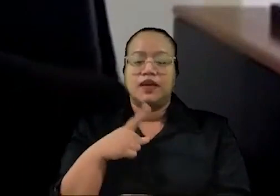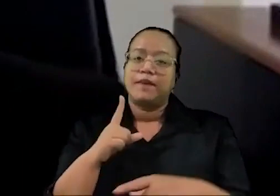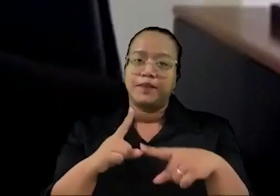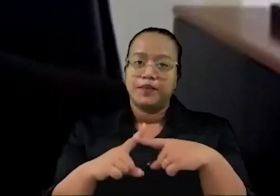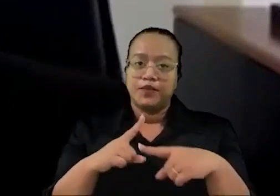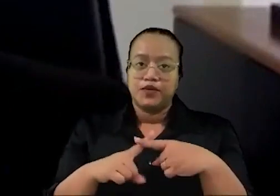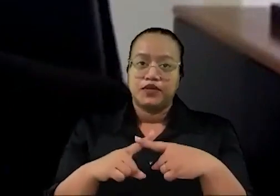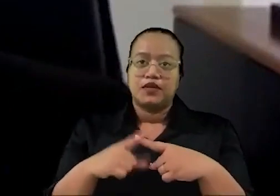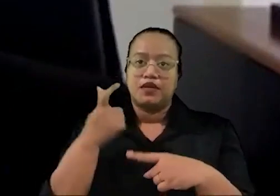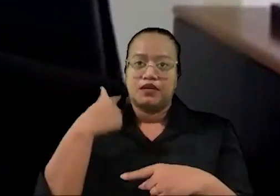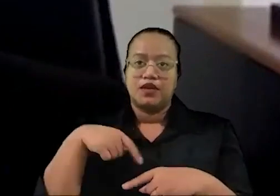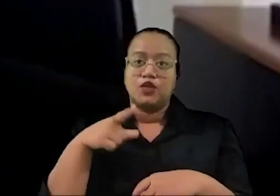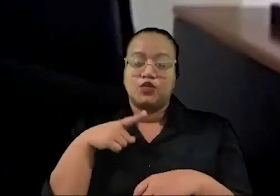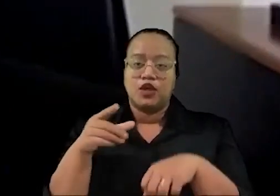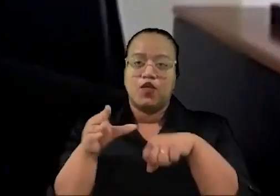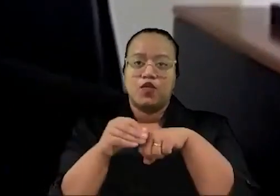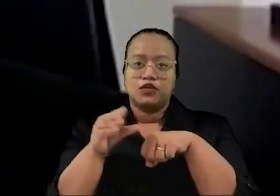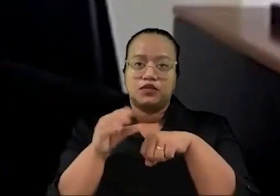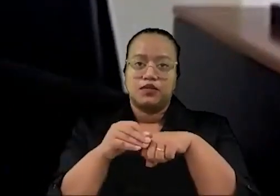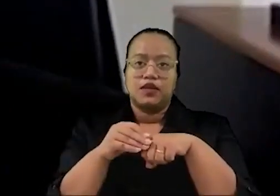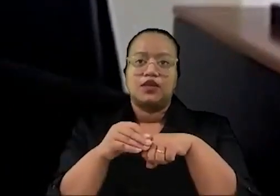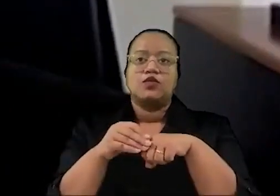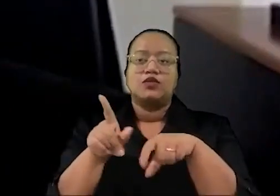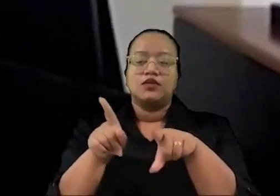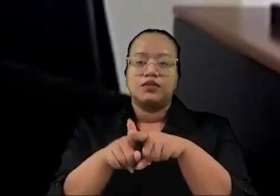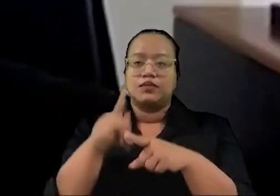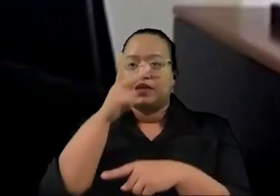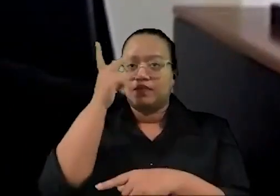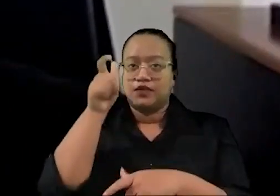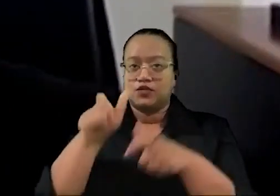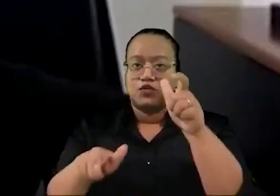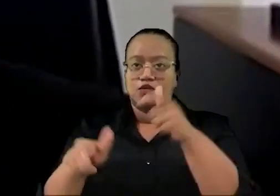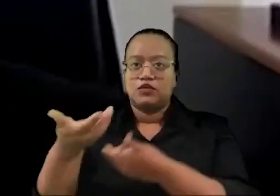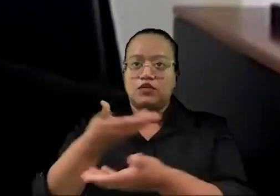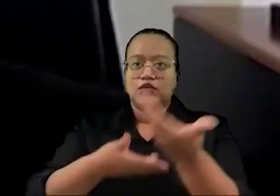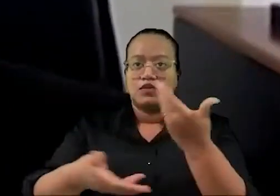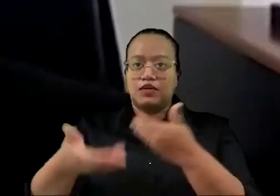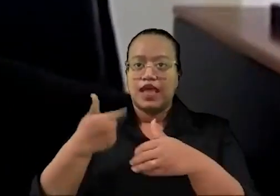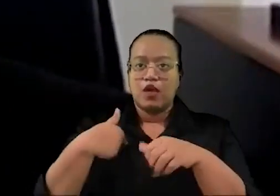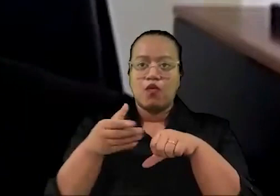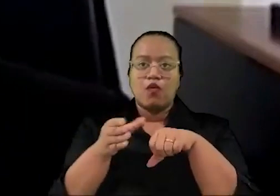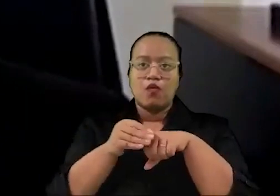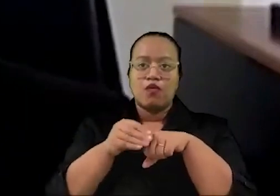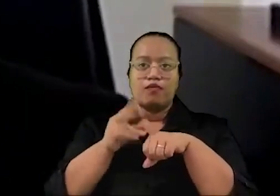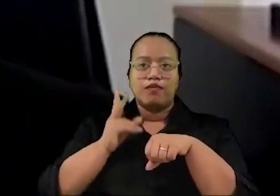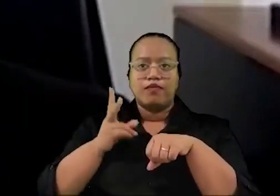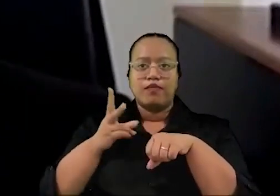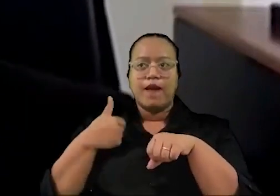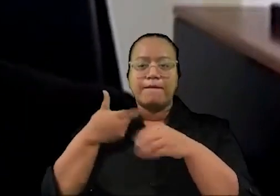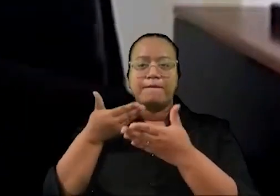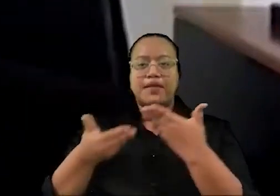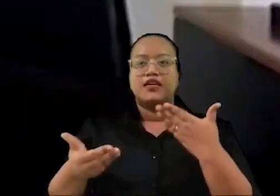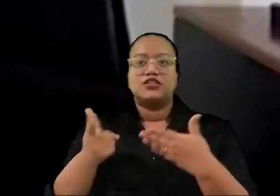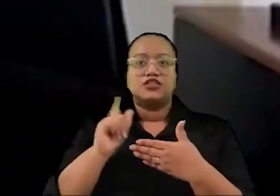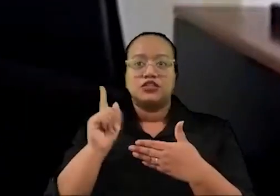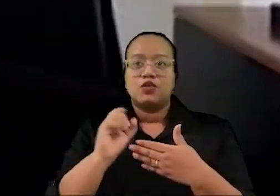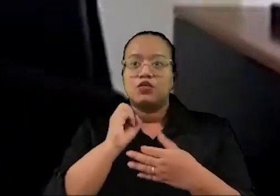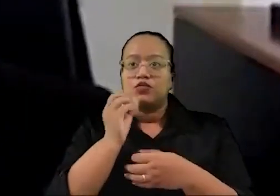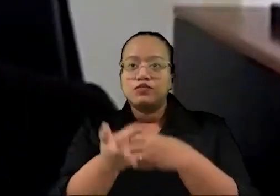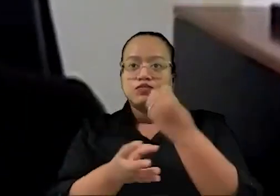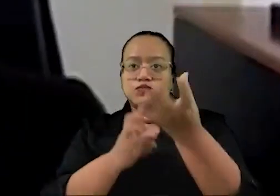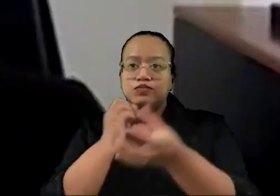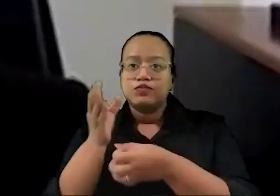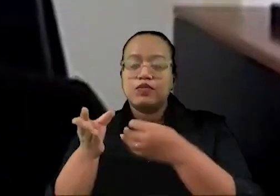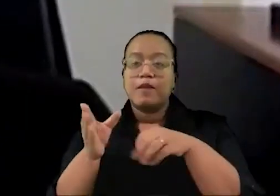compartilho o conhecimento com outras pessoas e ele continua comigo. Então eu dou, e mesmo assim ele continua comigo. E essa nossa iniciativa aqui